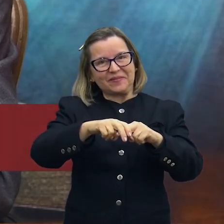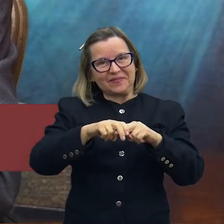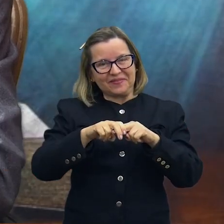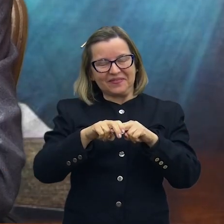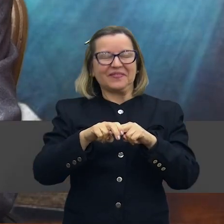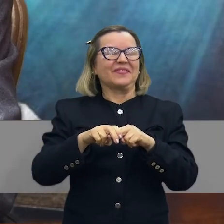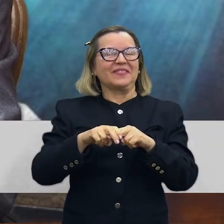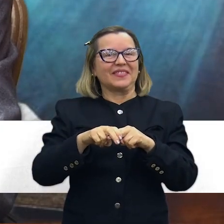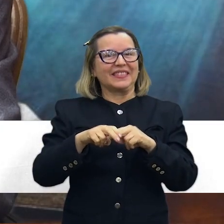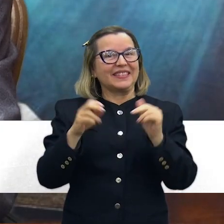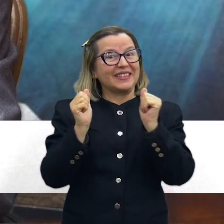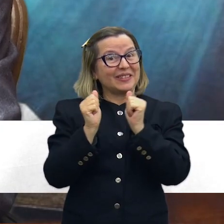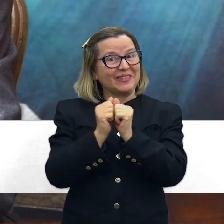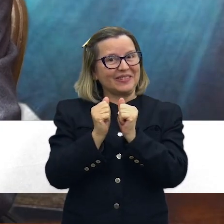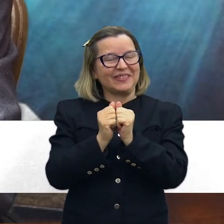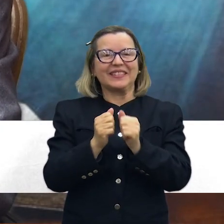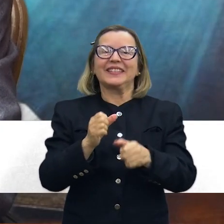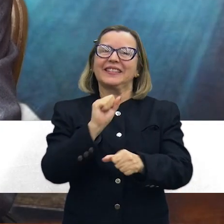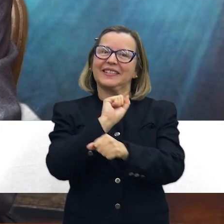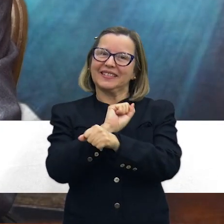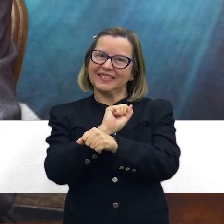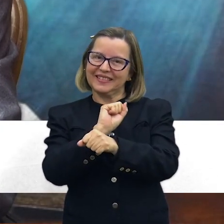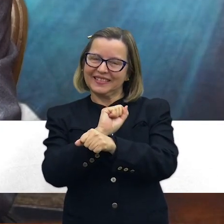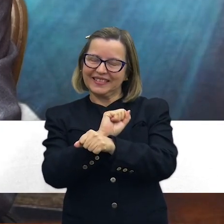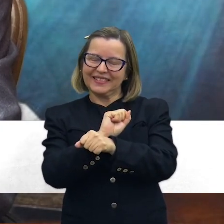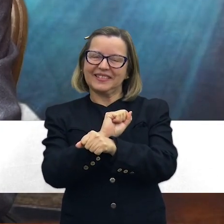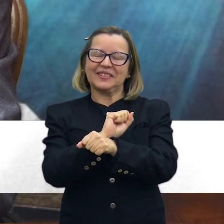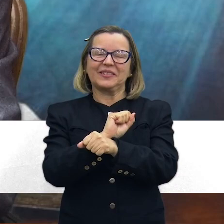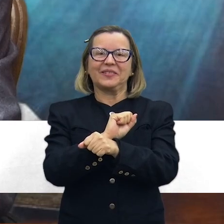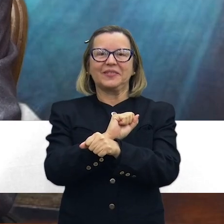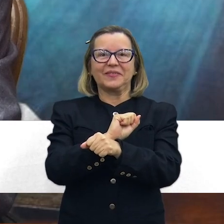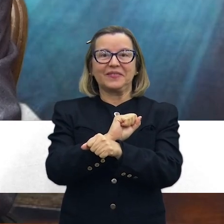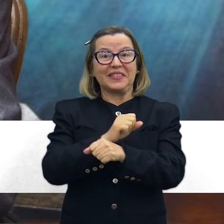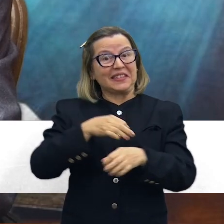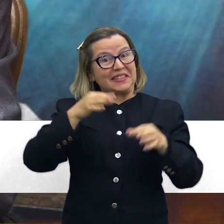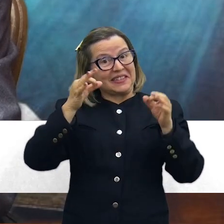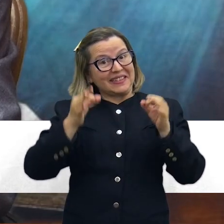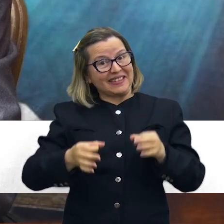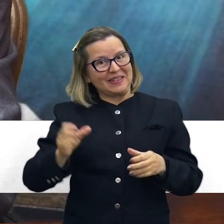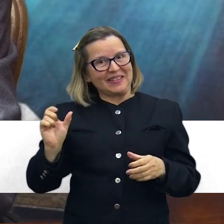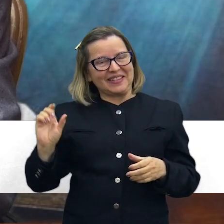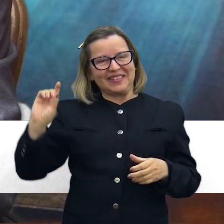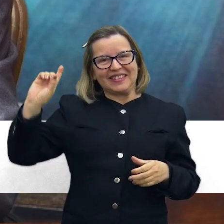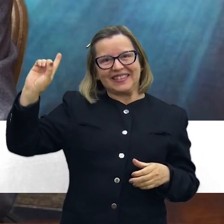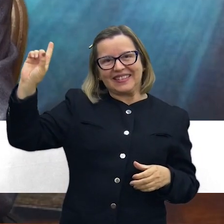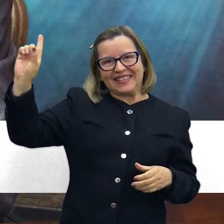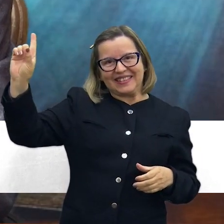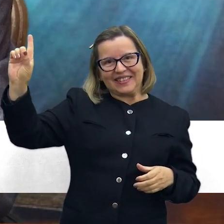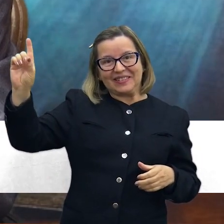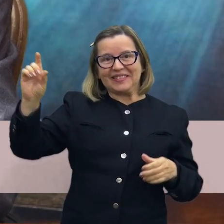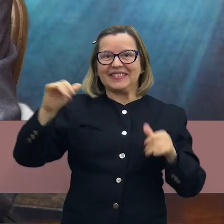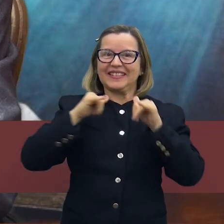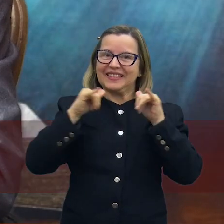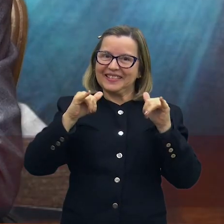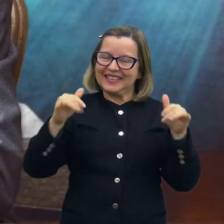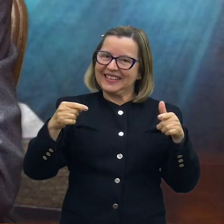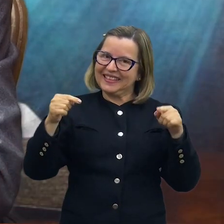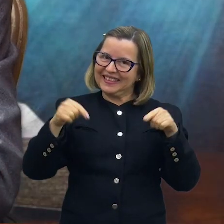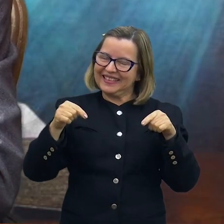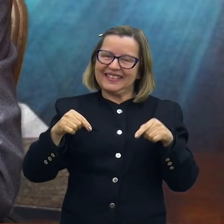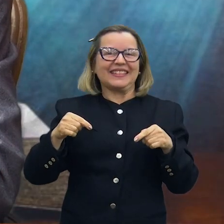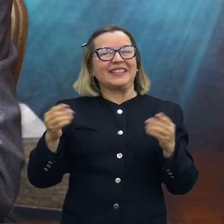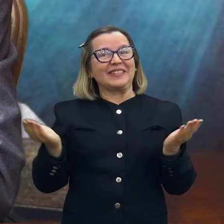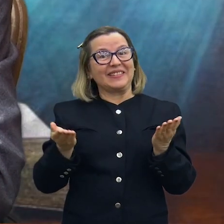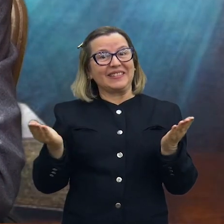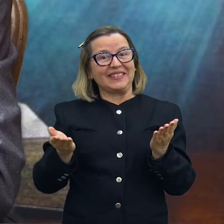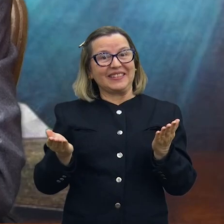por essa companhia e esperamos que, com certeza, a palavra de Deus proclamada aqui